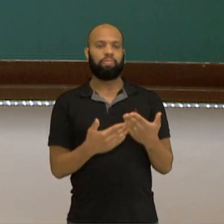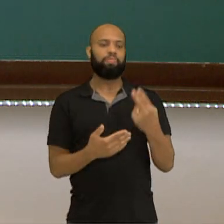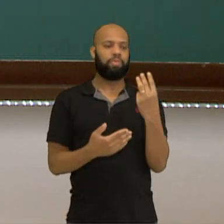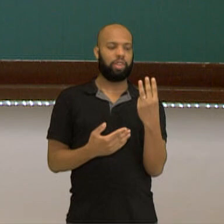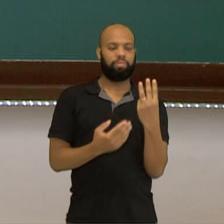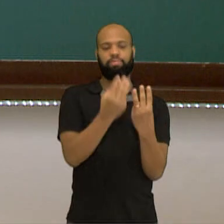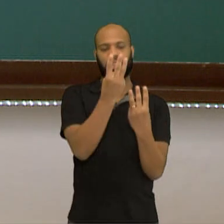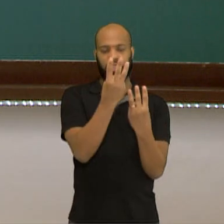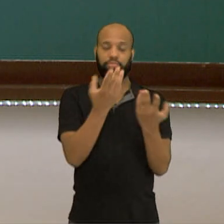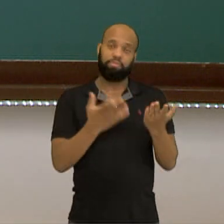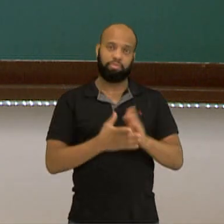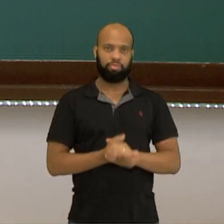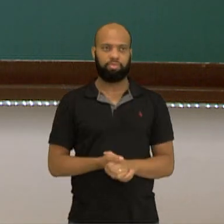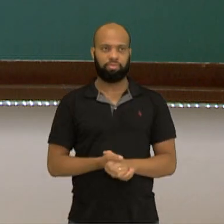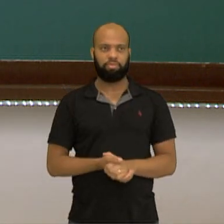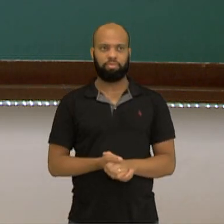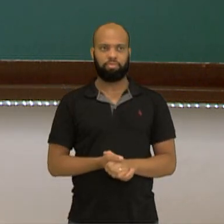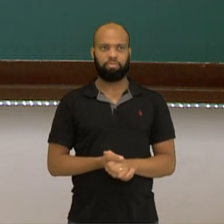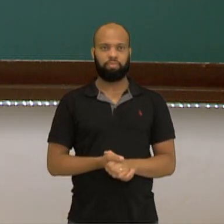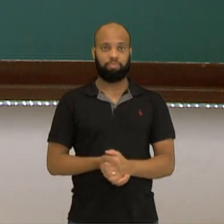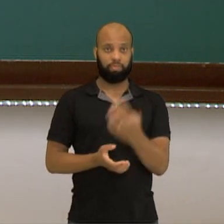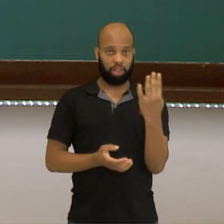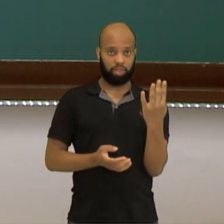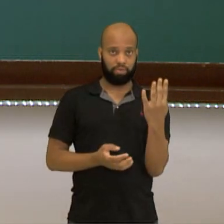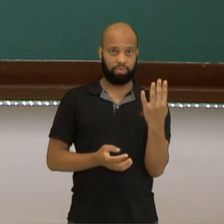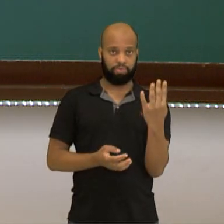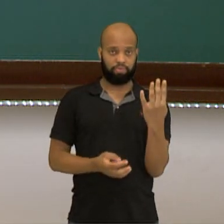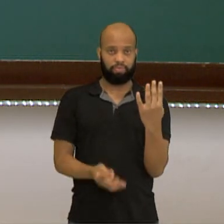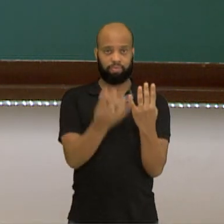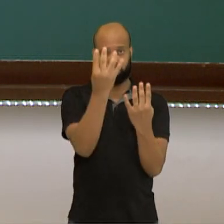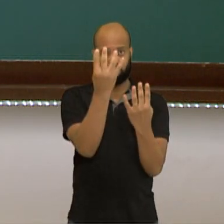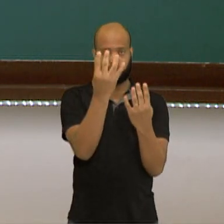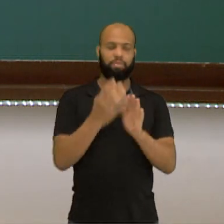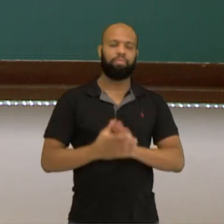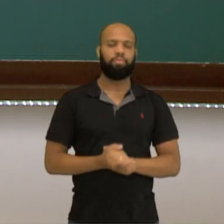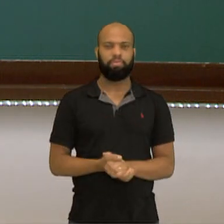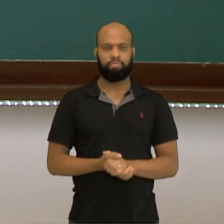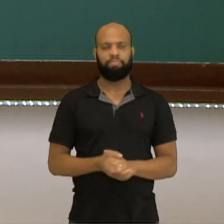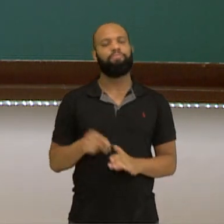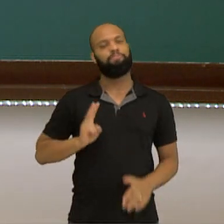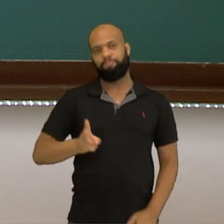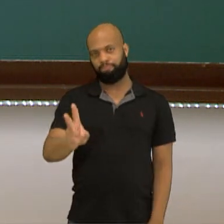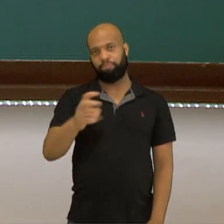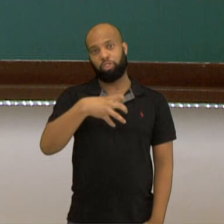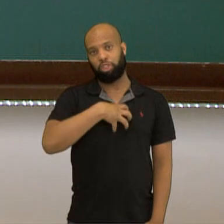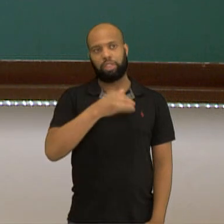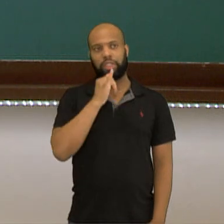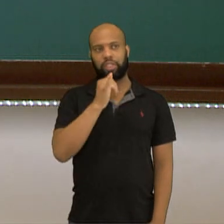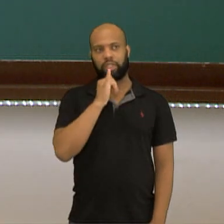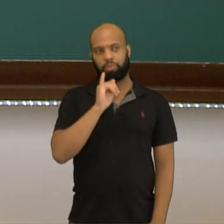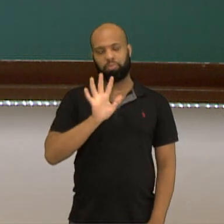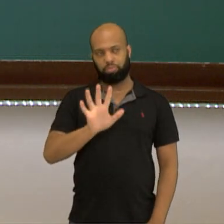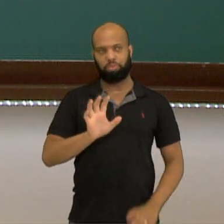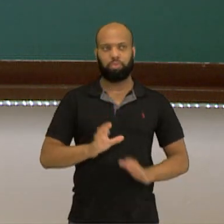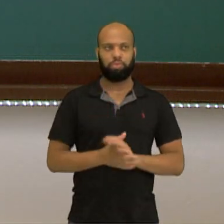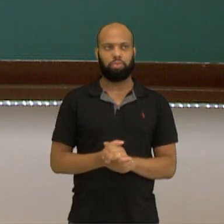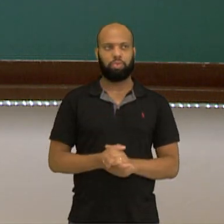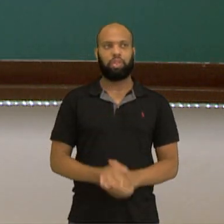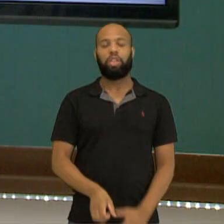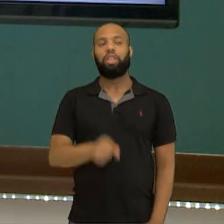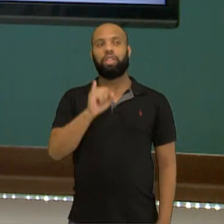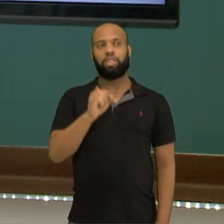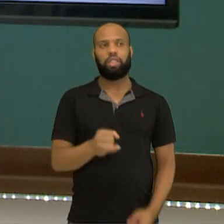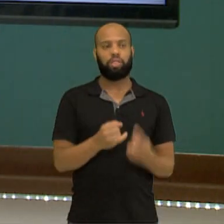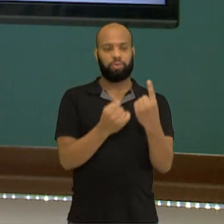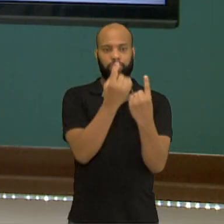3, 3 ao cubo. Base 4, expoente 4, e assim por diante, não posso? Então olha lá, se eu penso